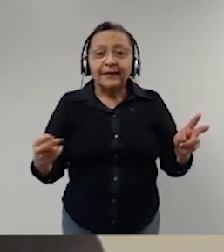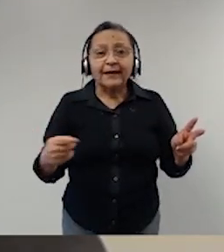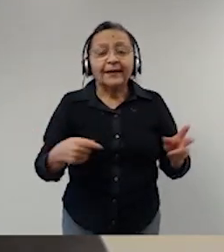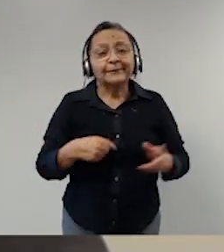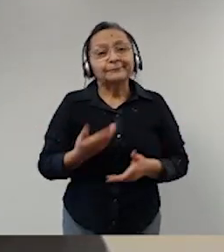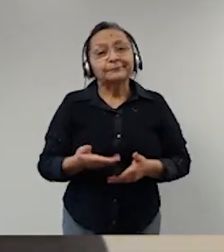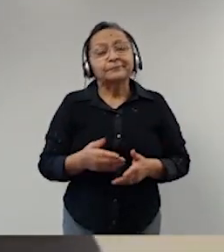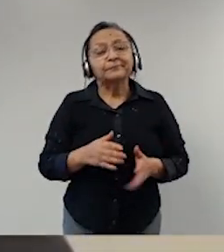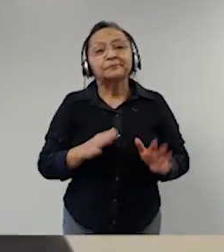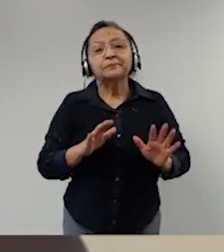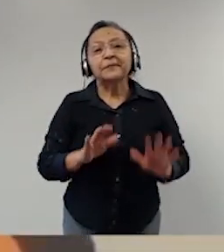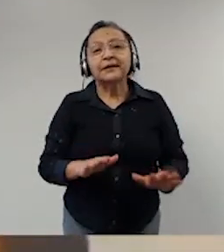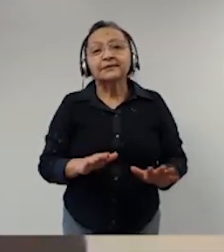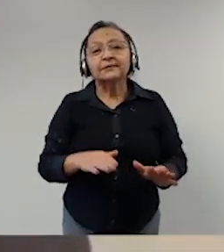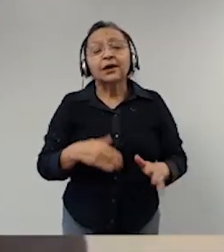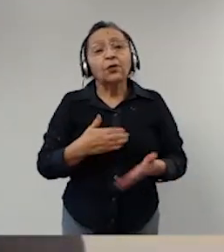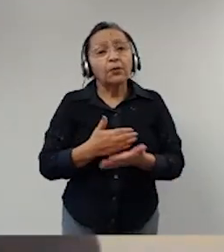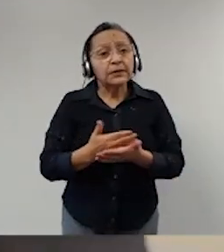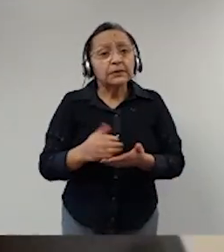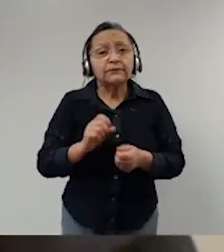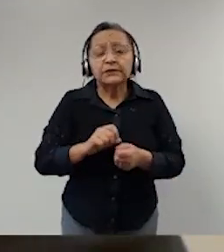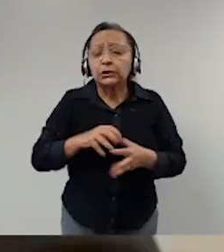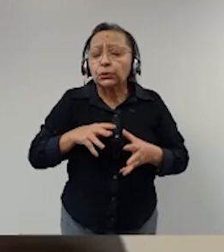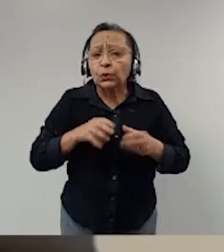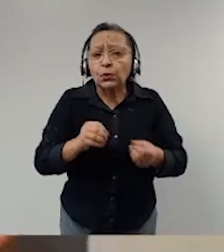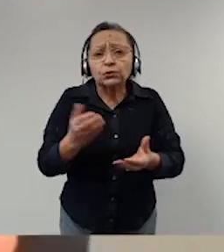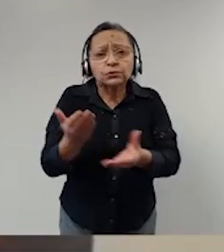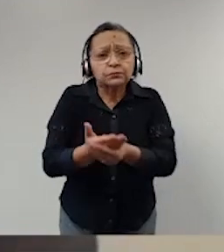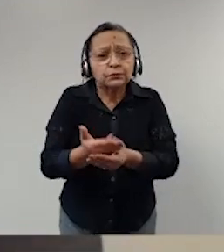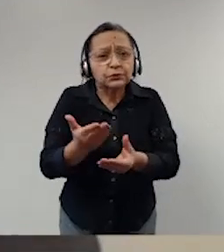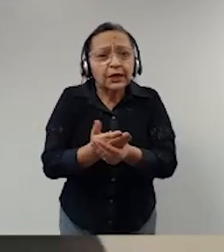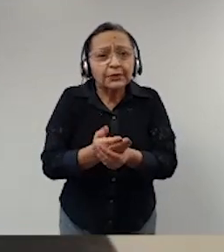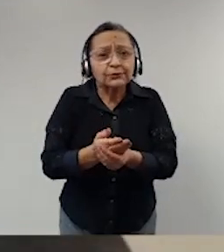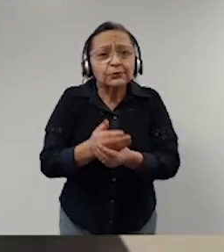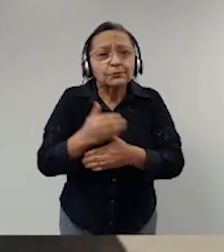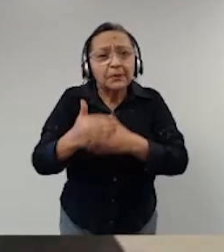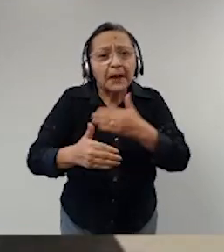nos tribunais, e passámos a fazer todos os atos do processo